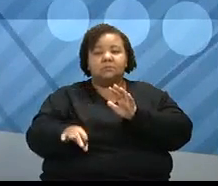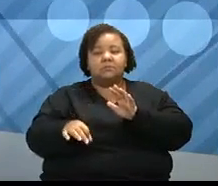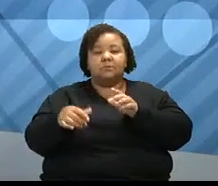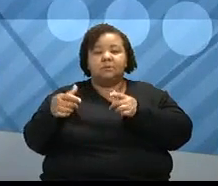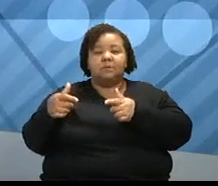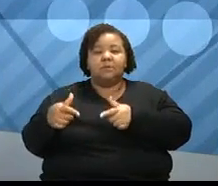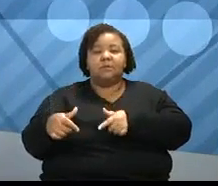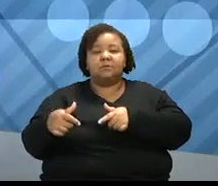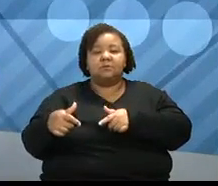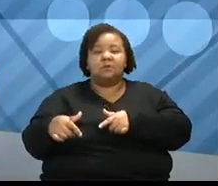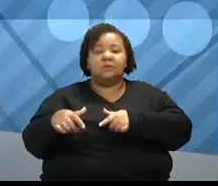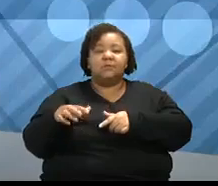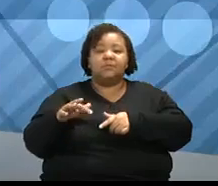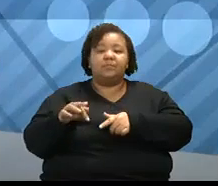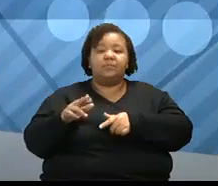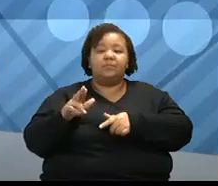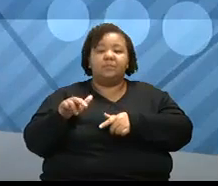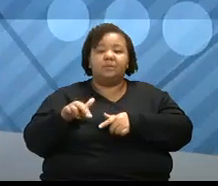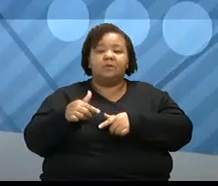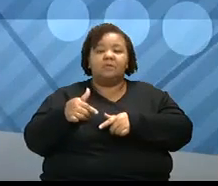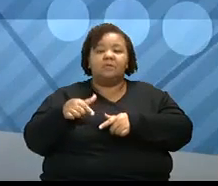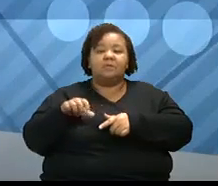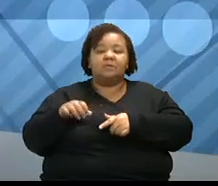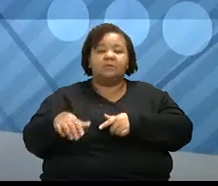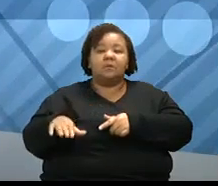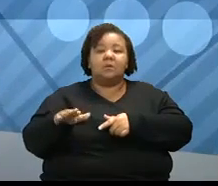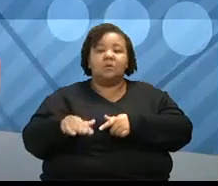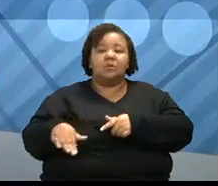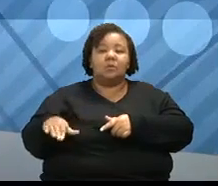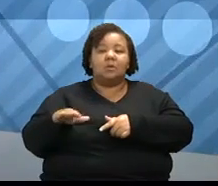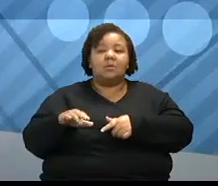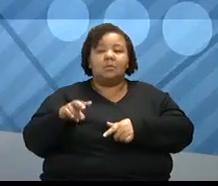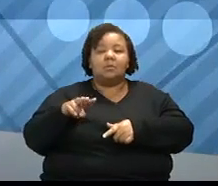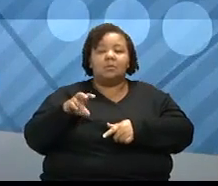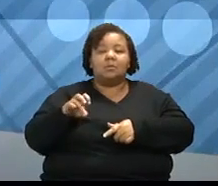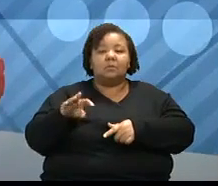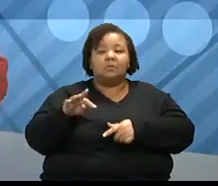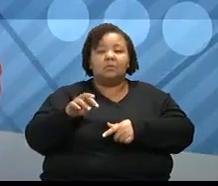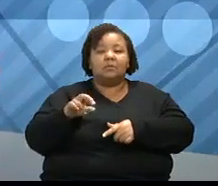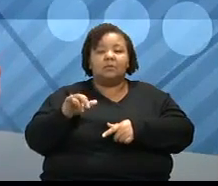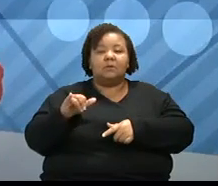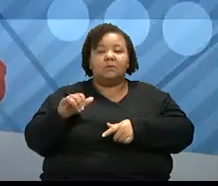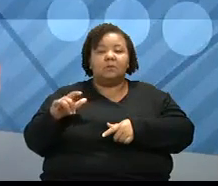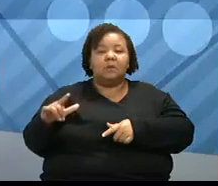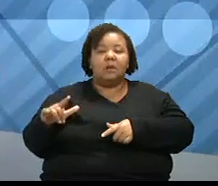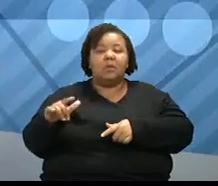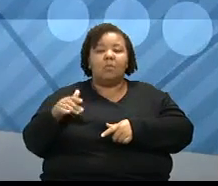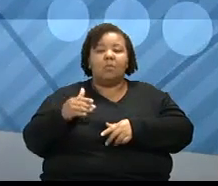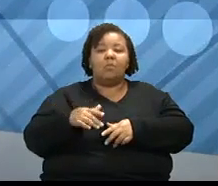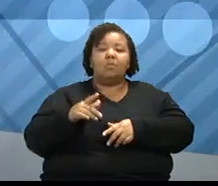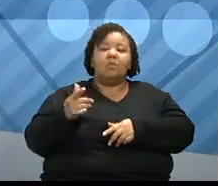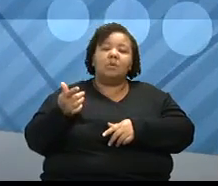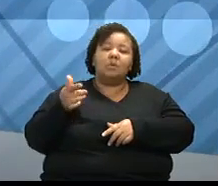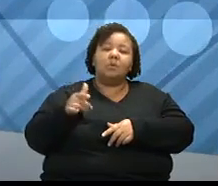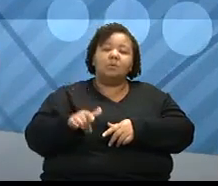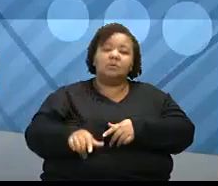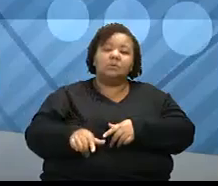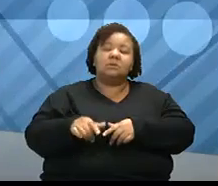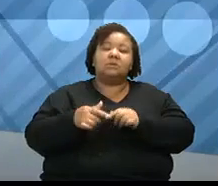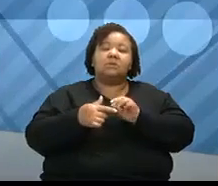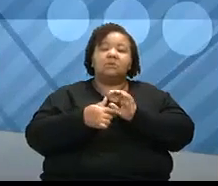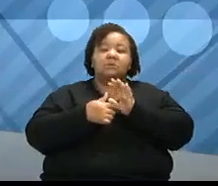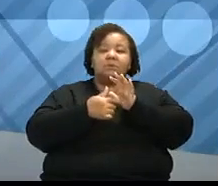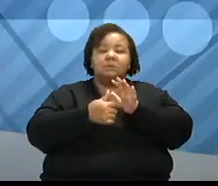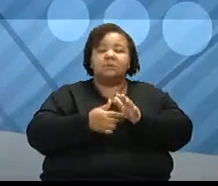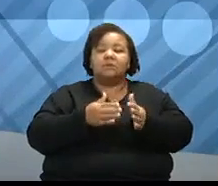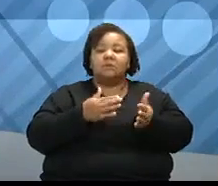região, as funções componentes, o campo vetorial que eu estou associando, eu parametrize a curva, eu consiga descrever